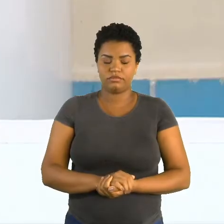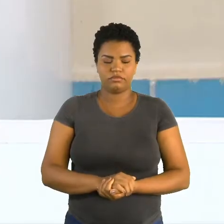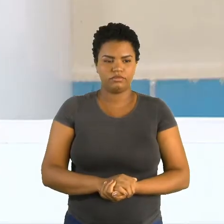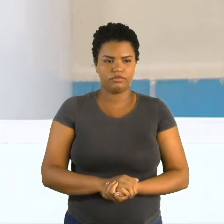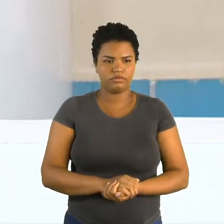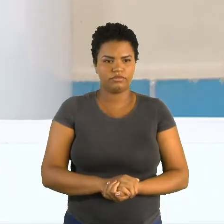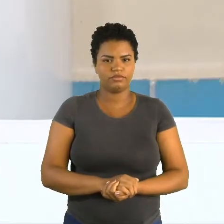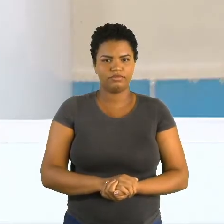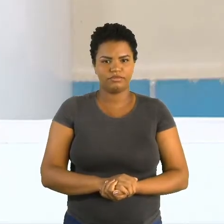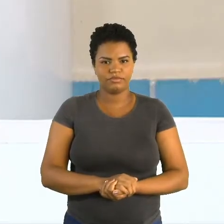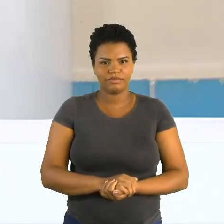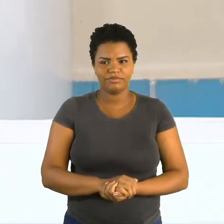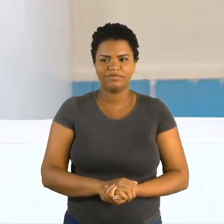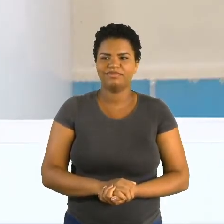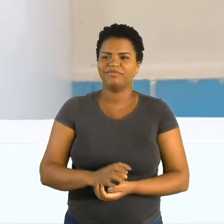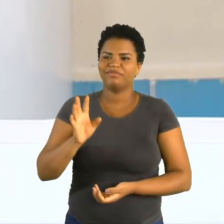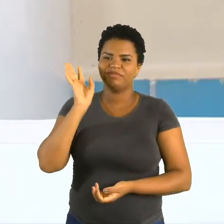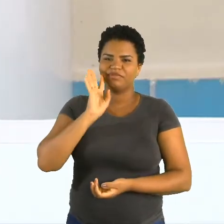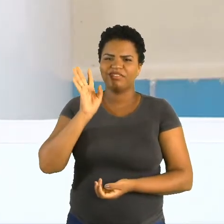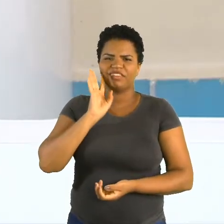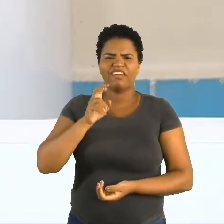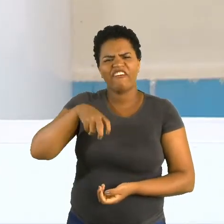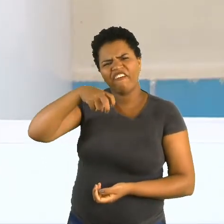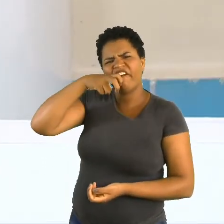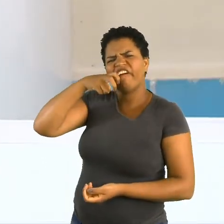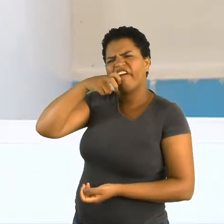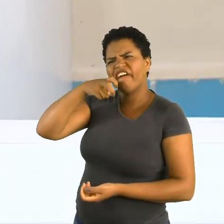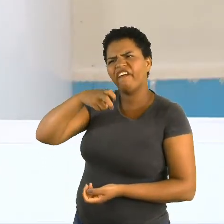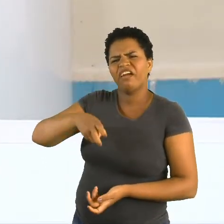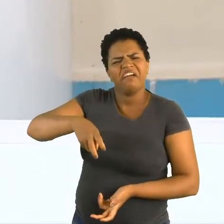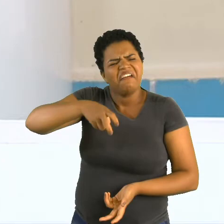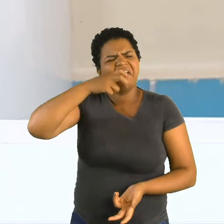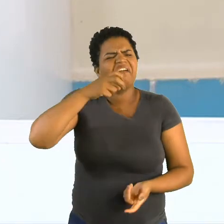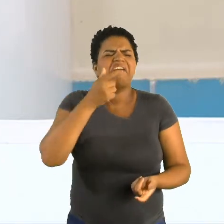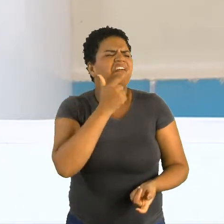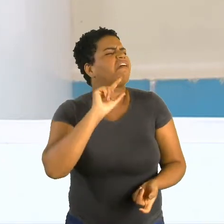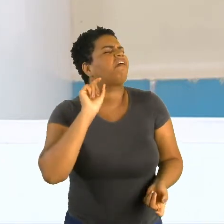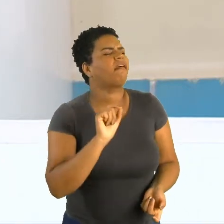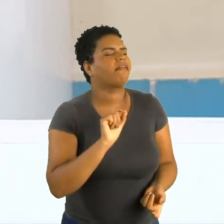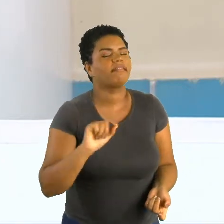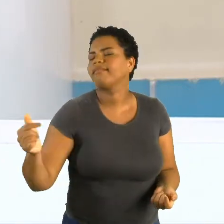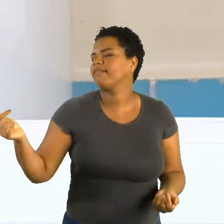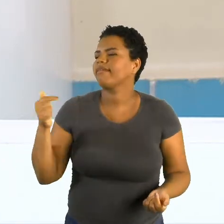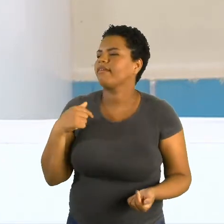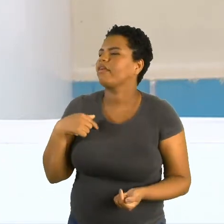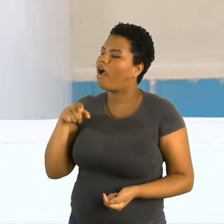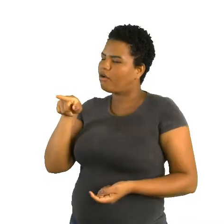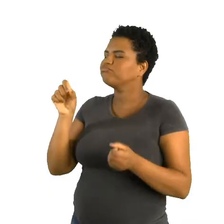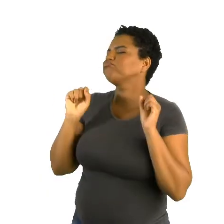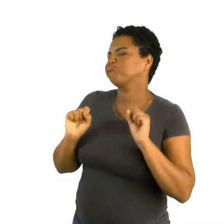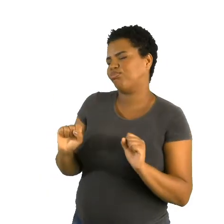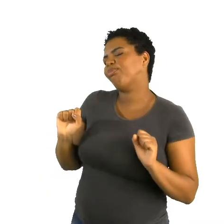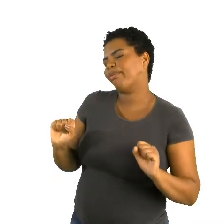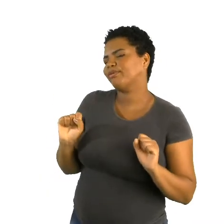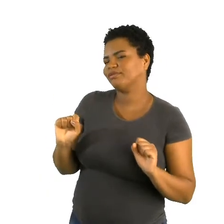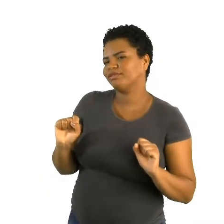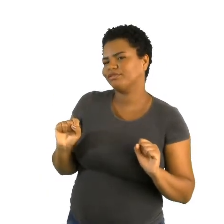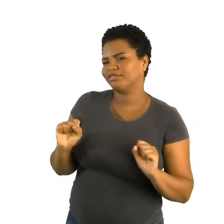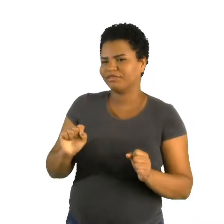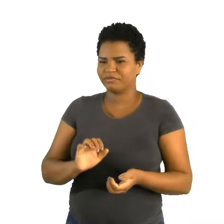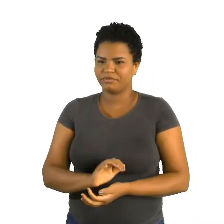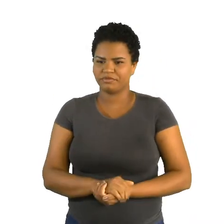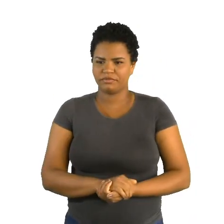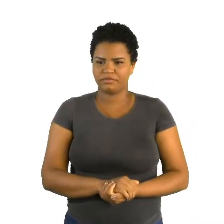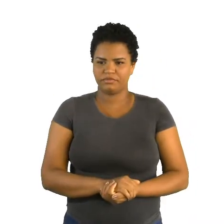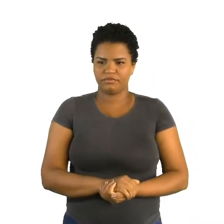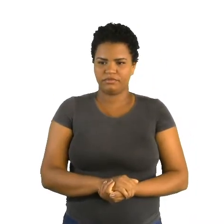Muito bem. Quem me chamou de dentuça? Eu. Você pode. Observem lá no